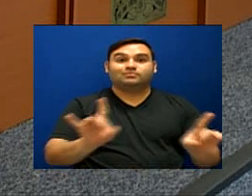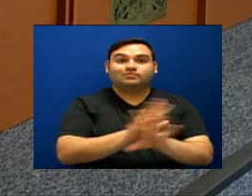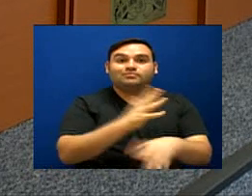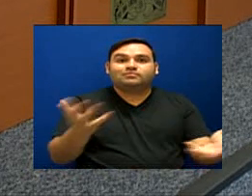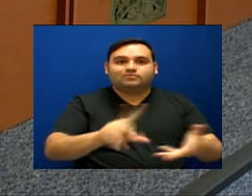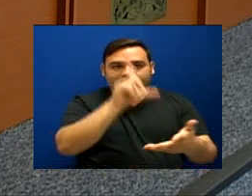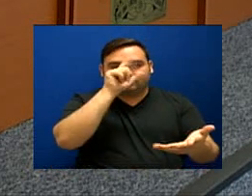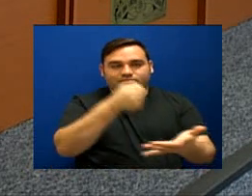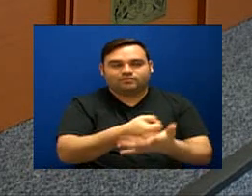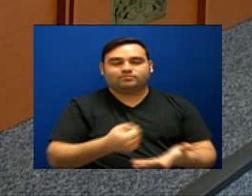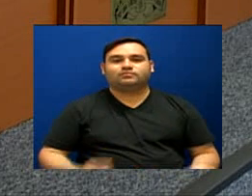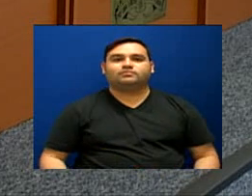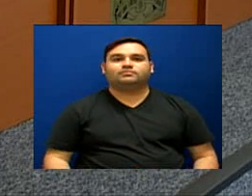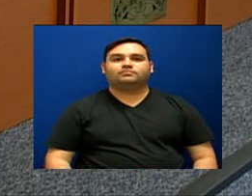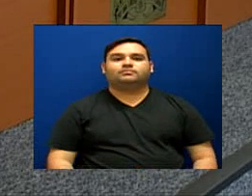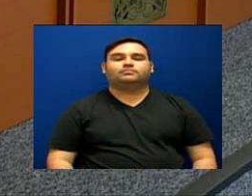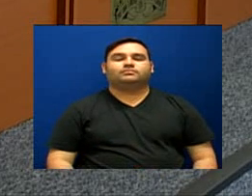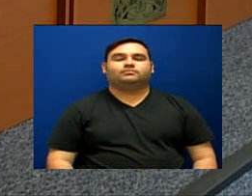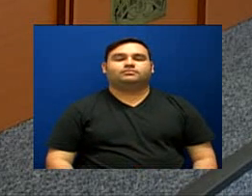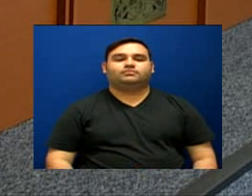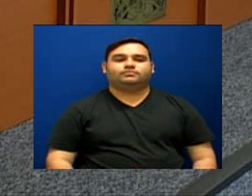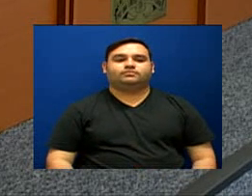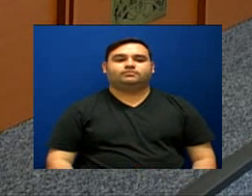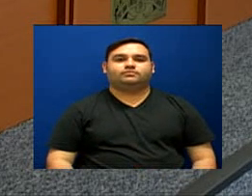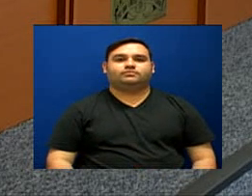Encerrada a votação.